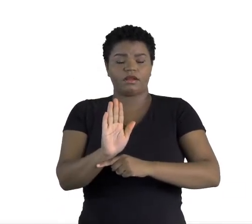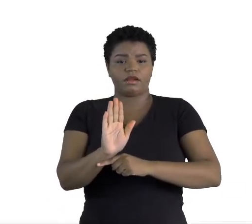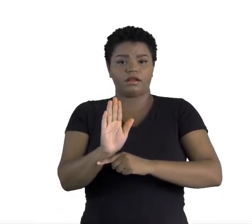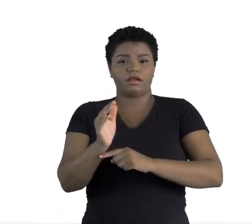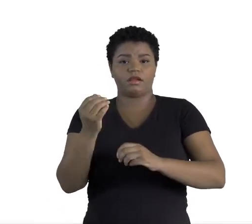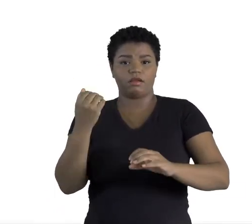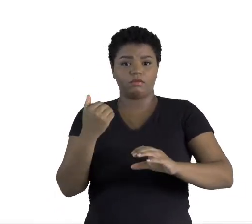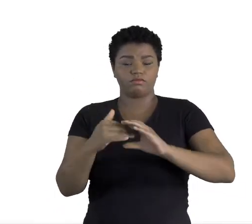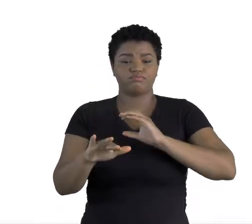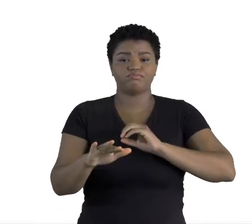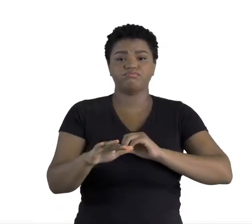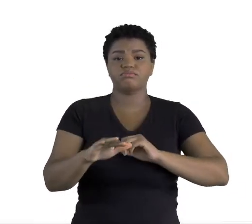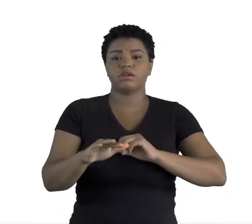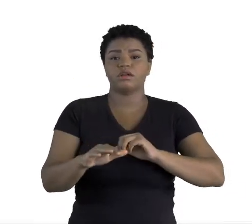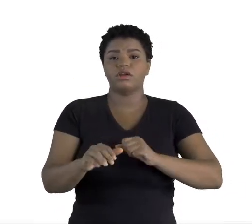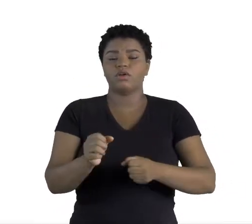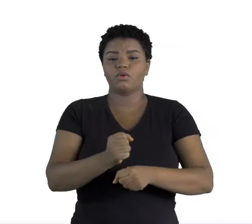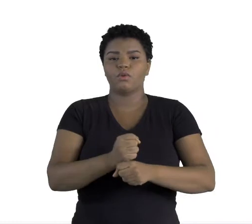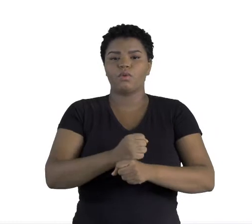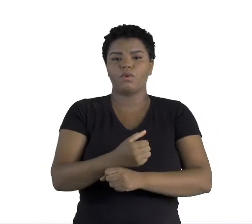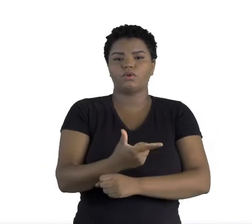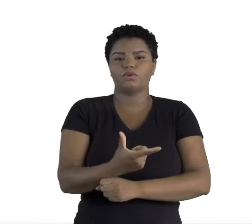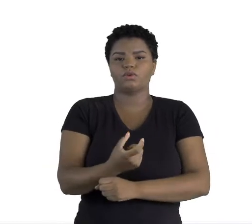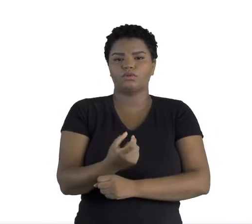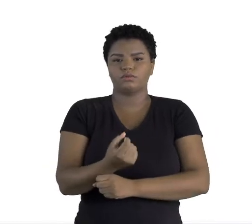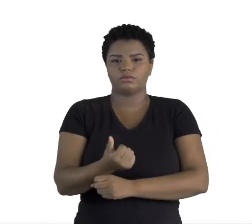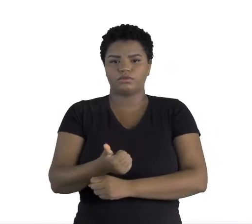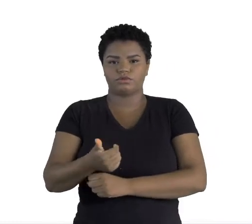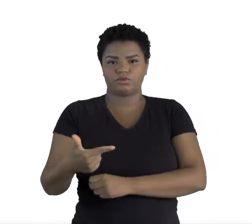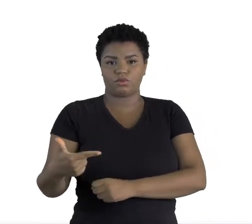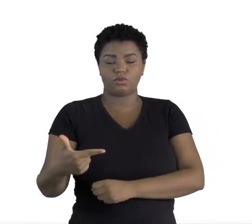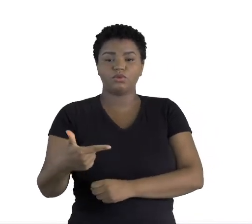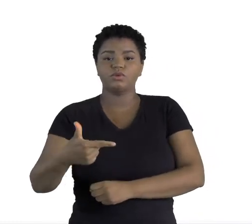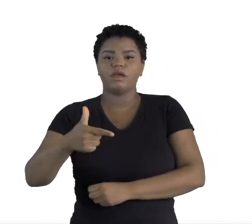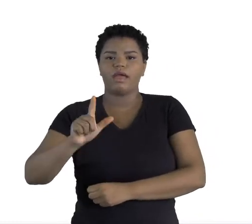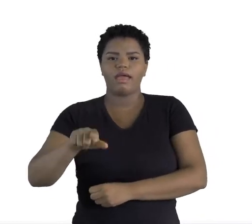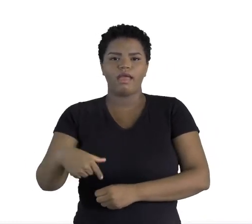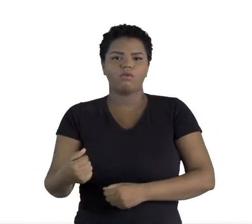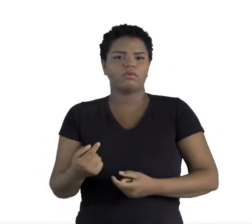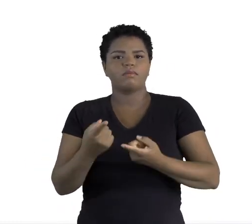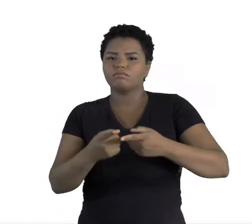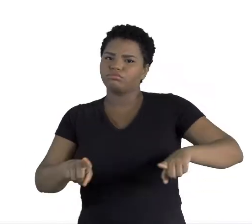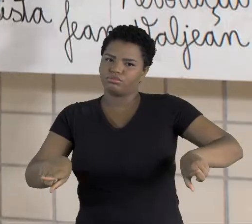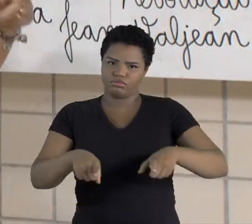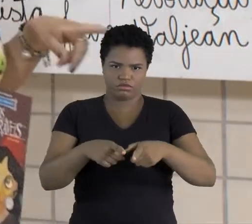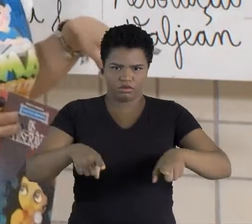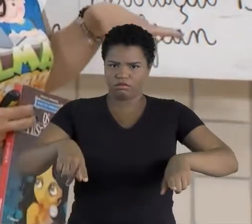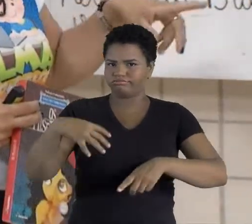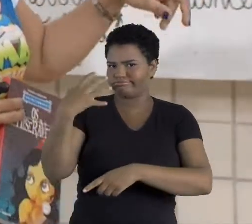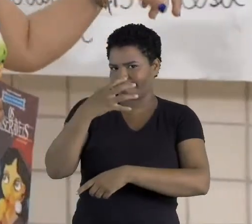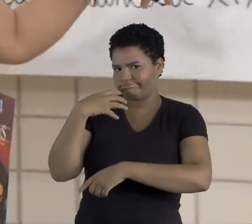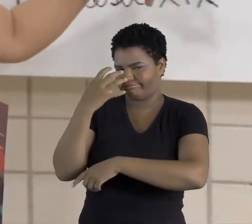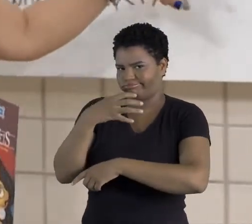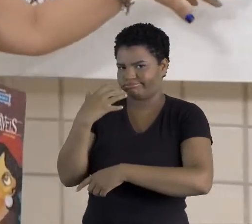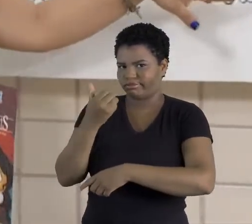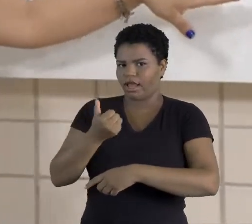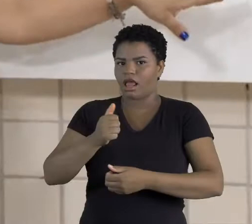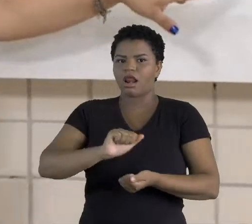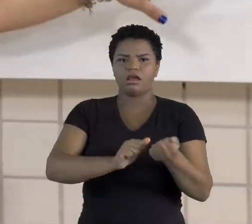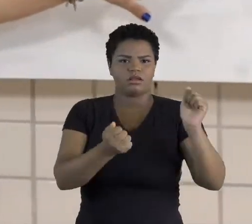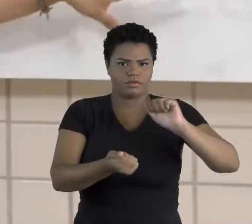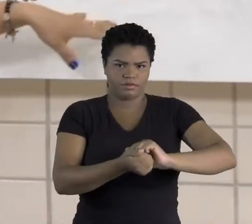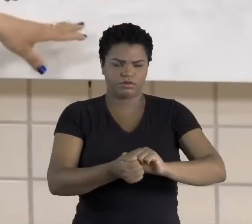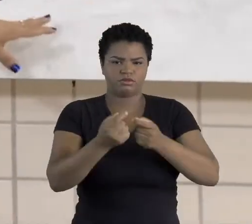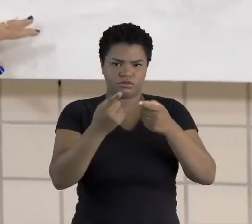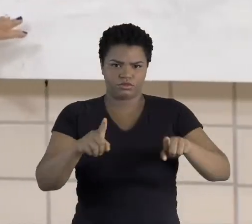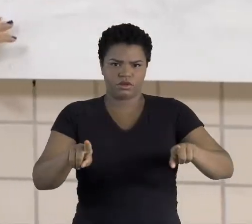2012, que é um filme musical. Ele é uma adaptação do musical que foi feito pela primeira vez